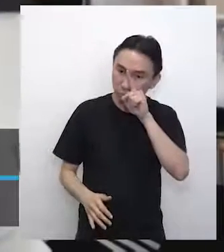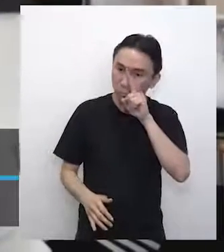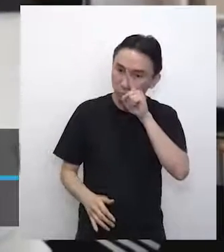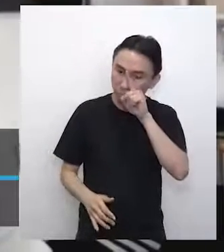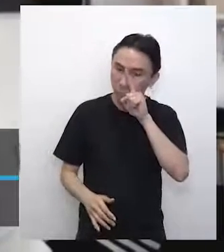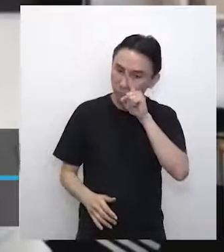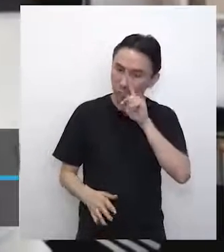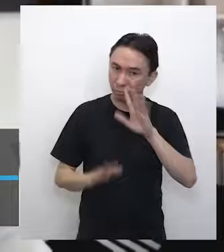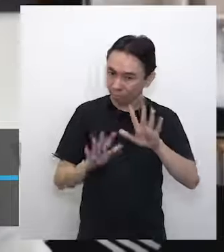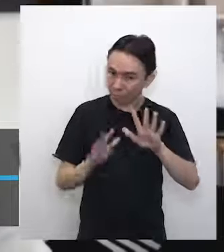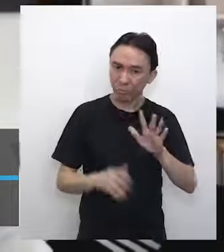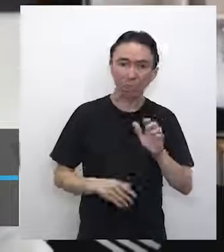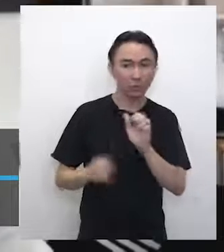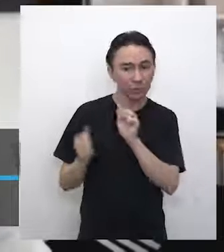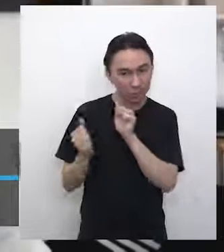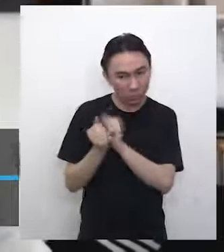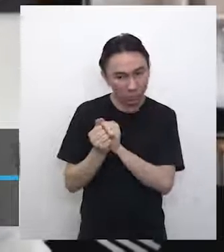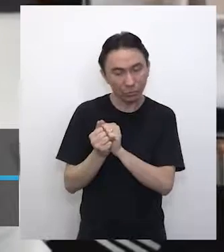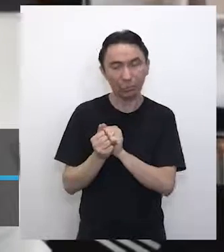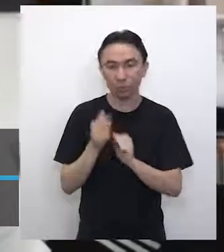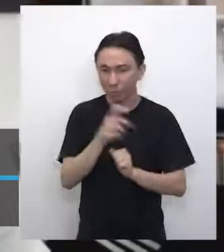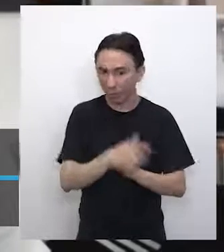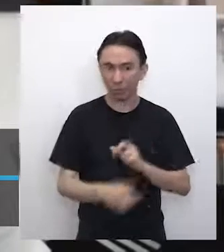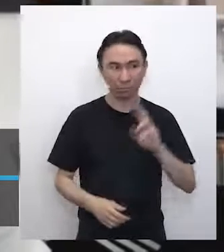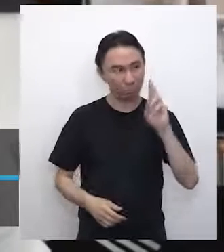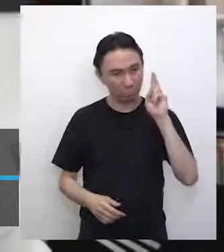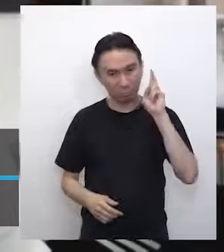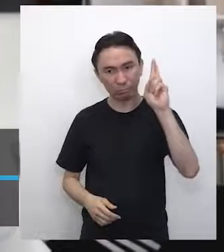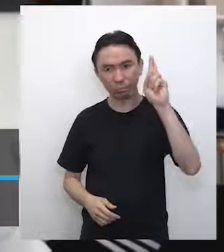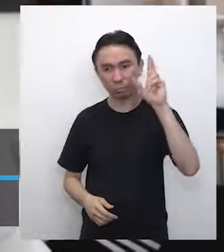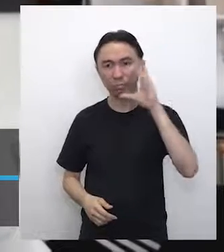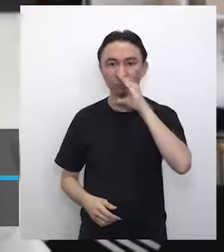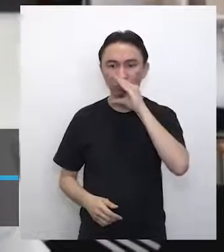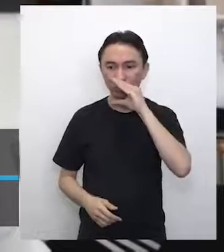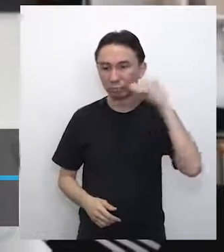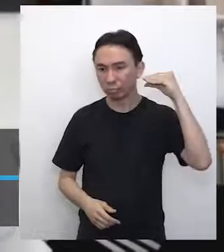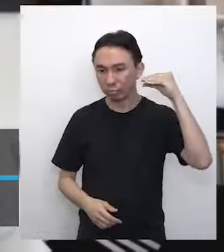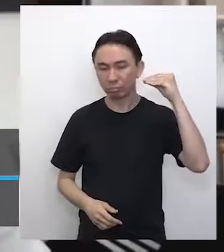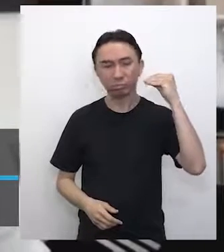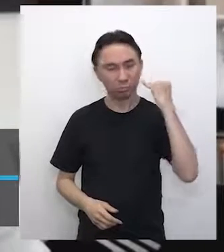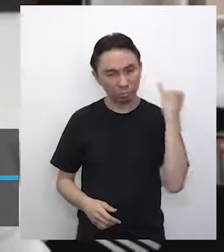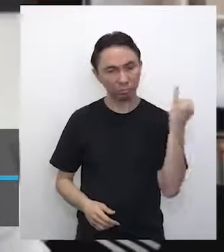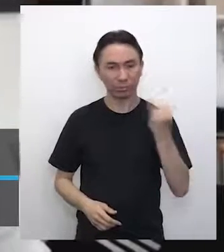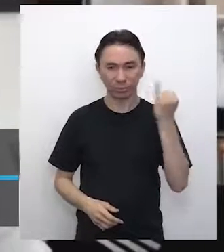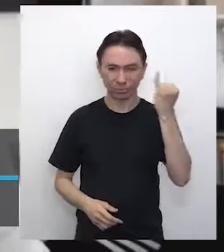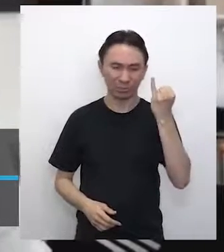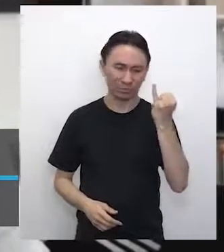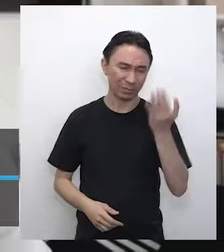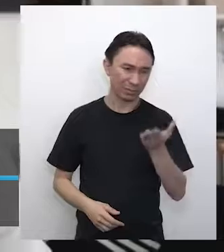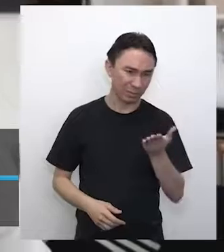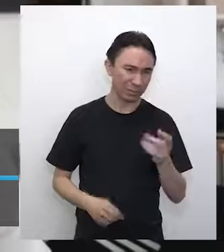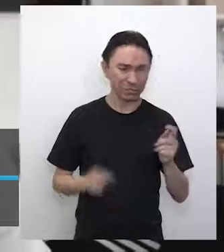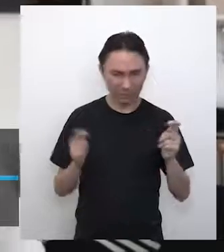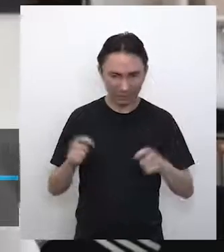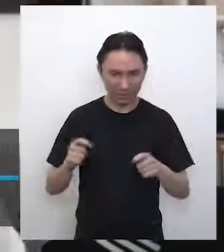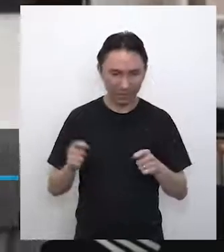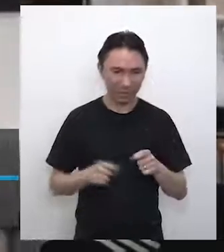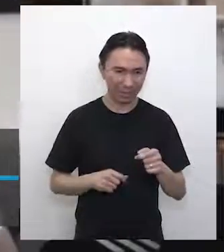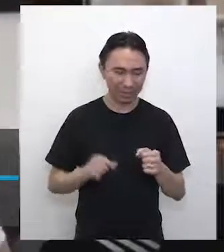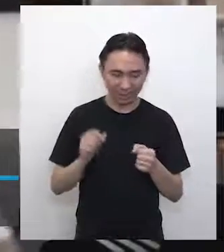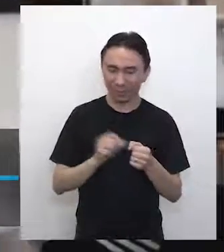pessoas responsáveis, né? É importante que você consegue fazer as ligações dos